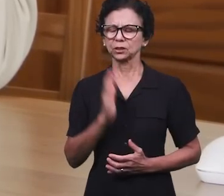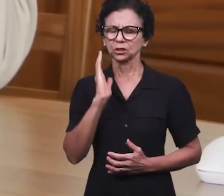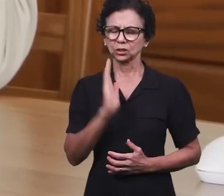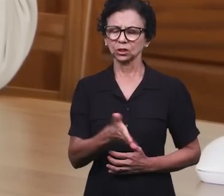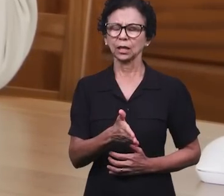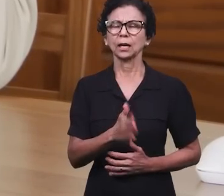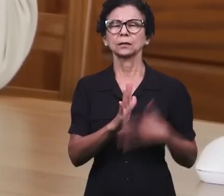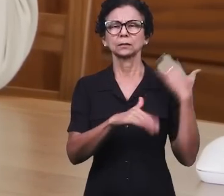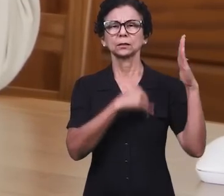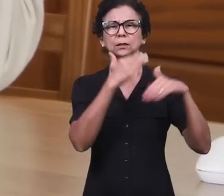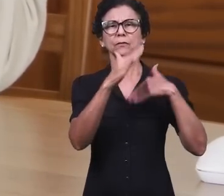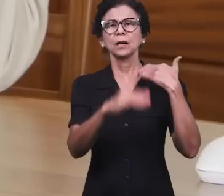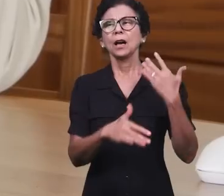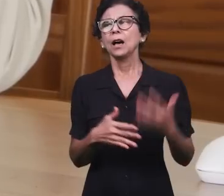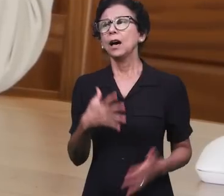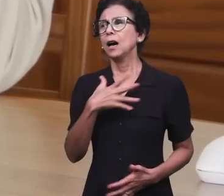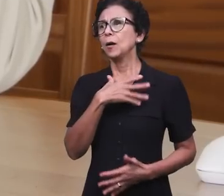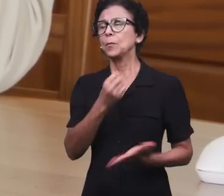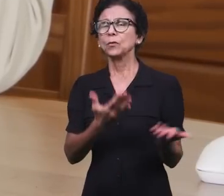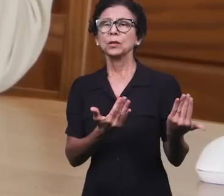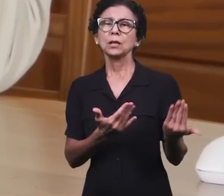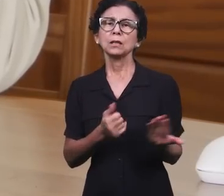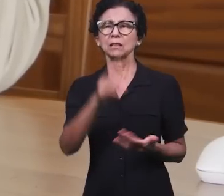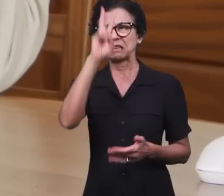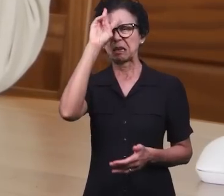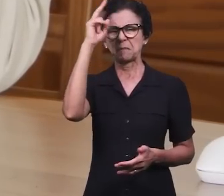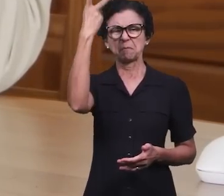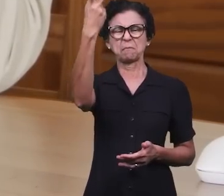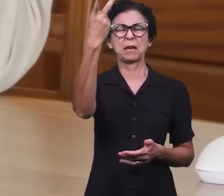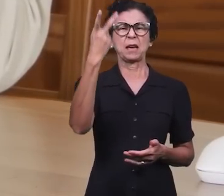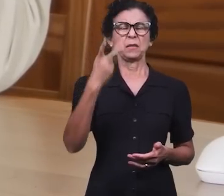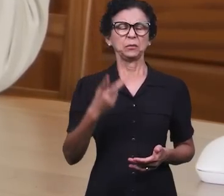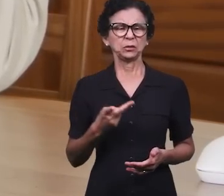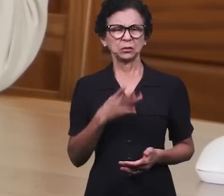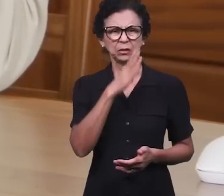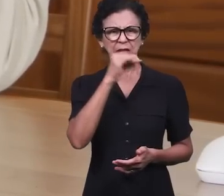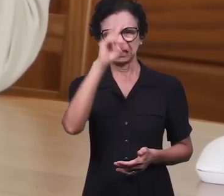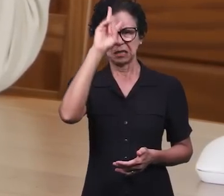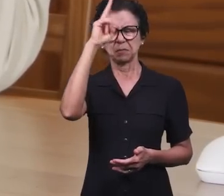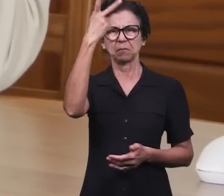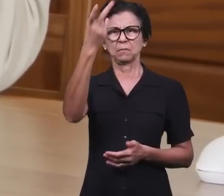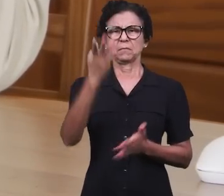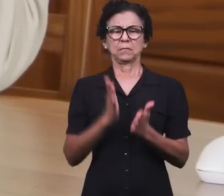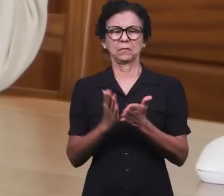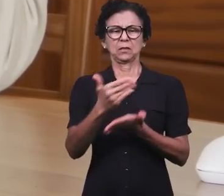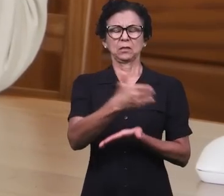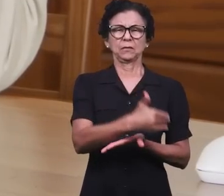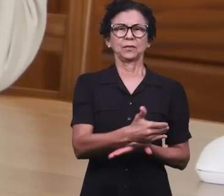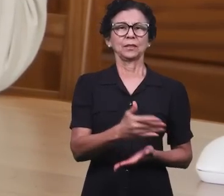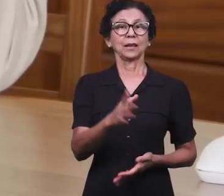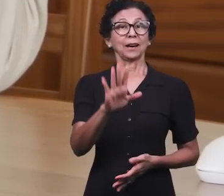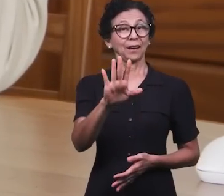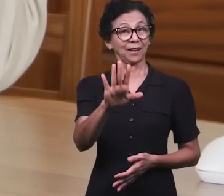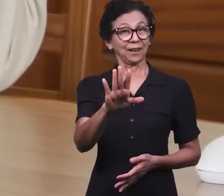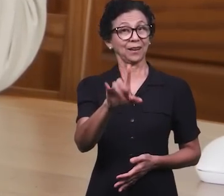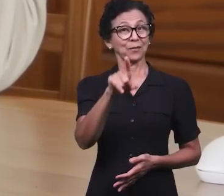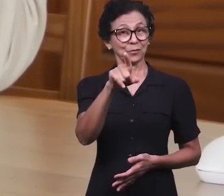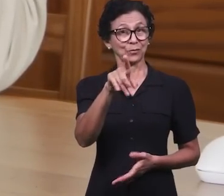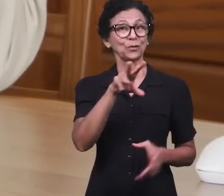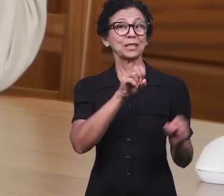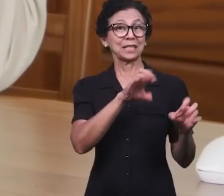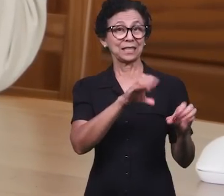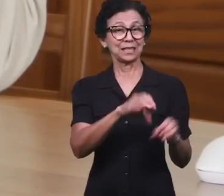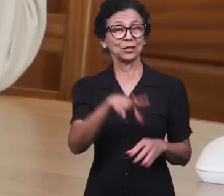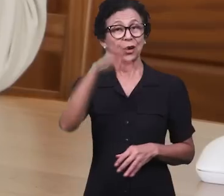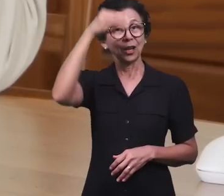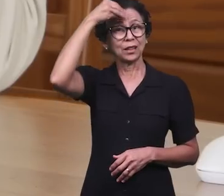vê como é importante ensinar. Mas meu filho cresceu, ficou jovem, adolescente rebelde, jovem, desviou do caminho. Mas o que você ensinou